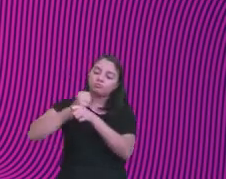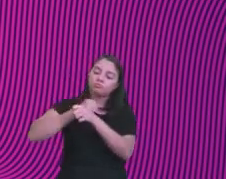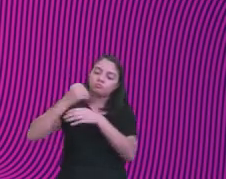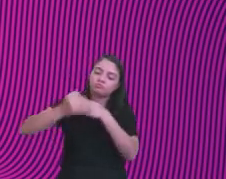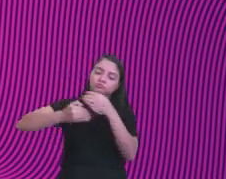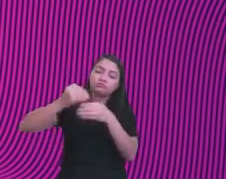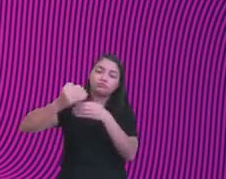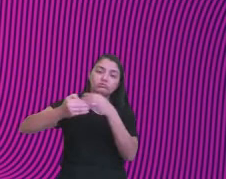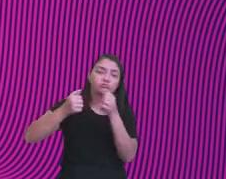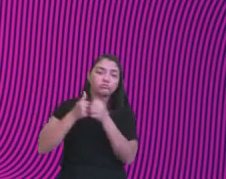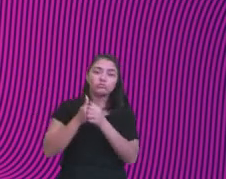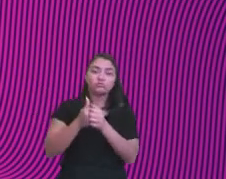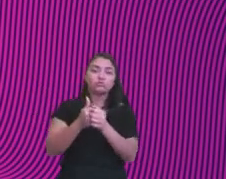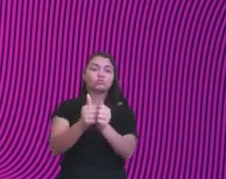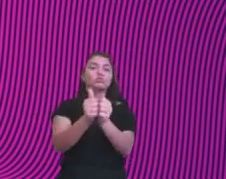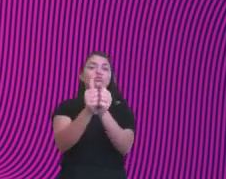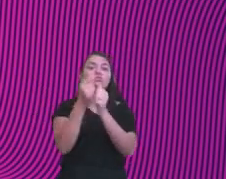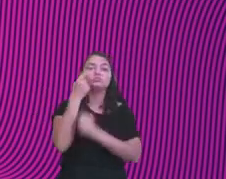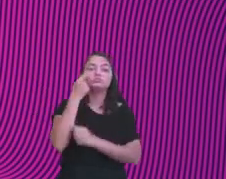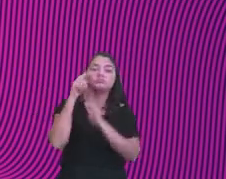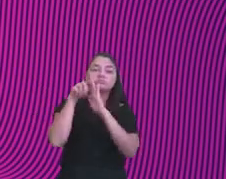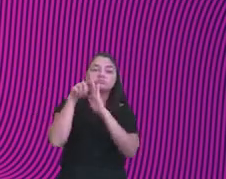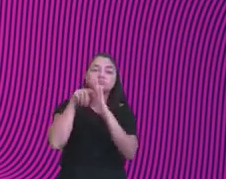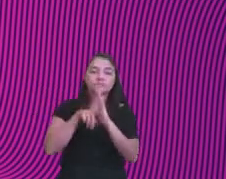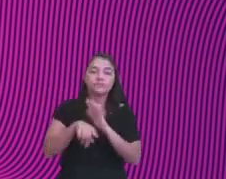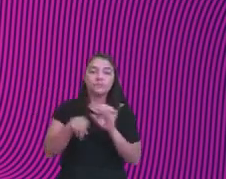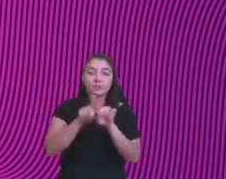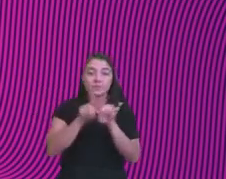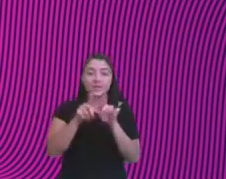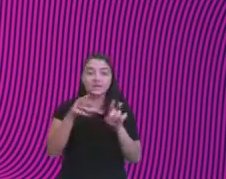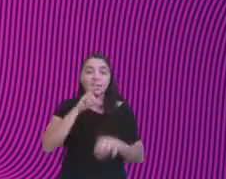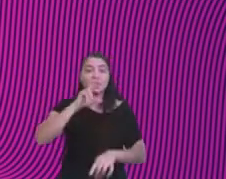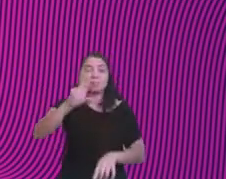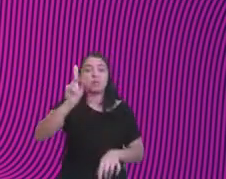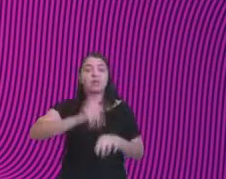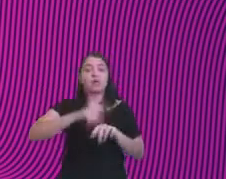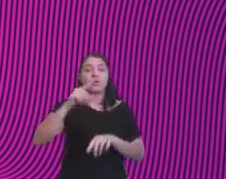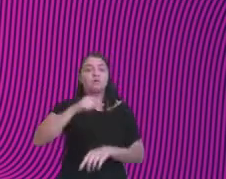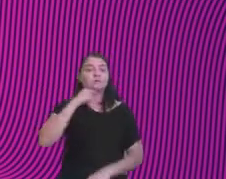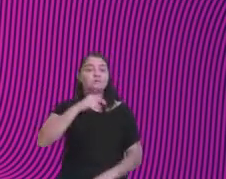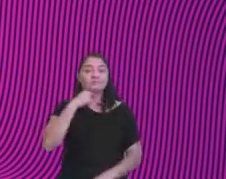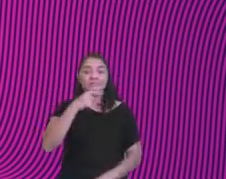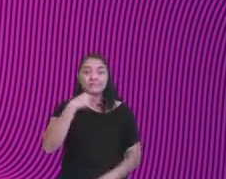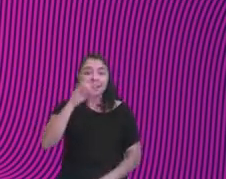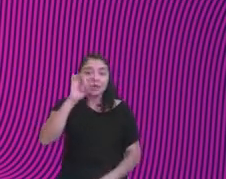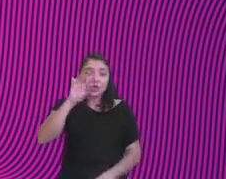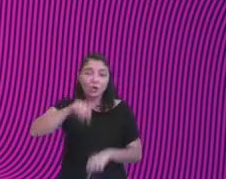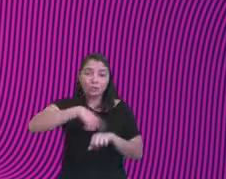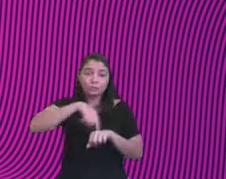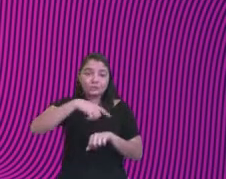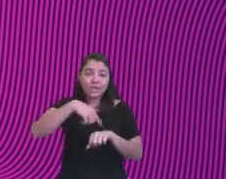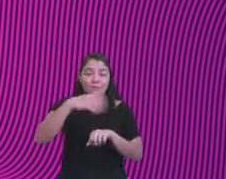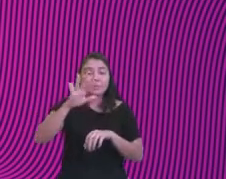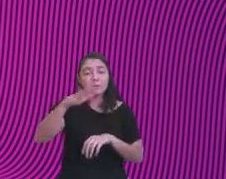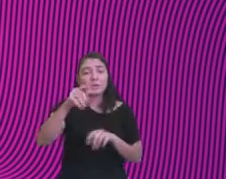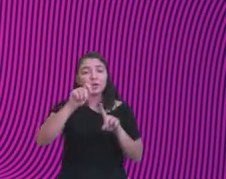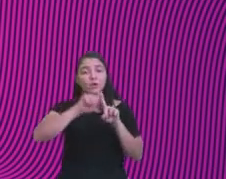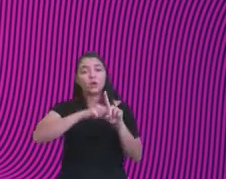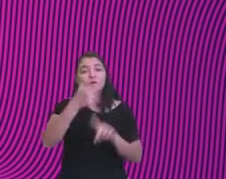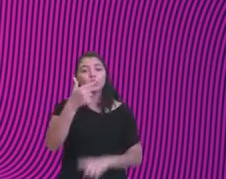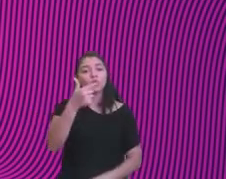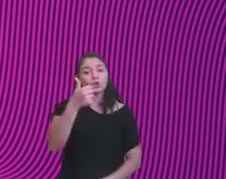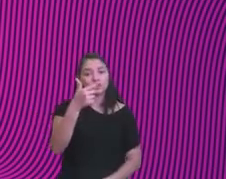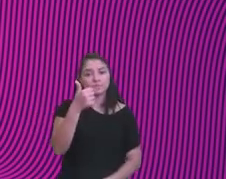esse é o critério, essa resposta estar sustentada ao longo de 12 meses. Nós temos um paciente de 40 anos que